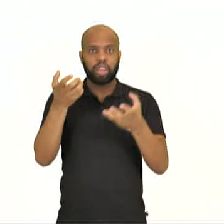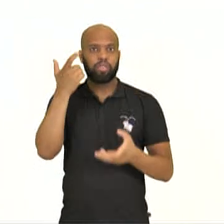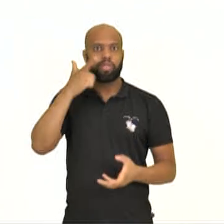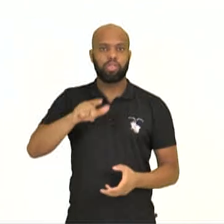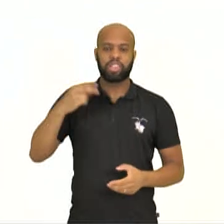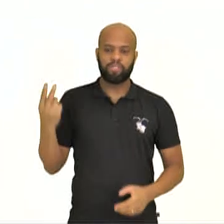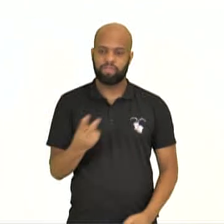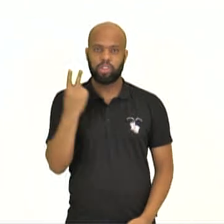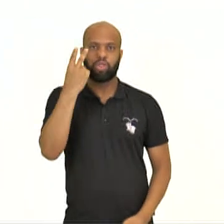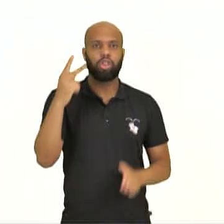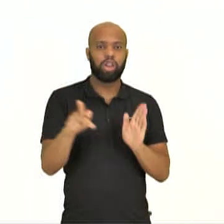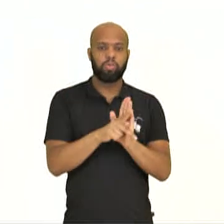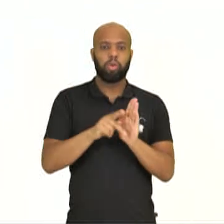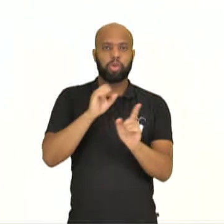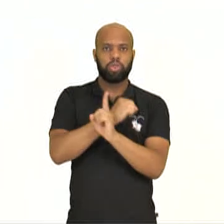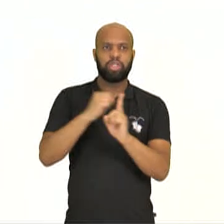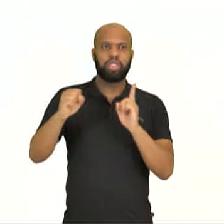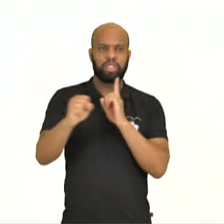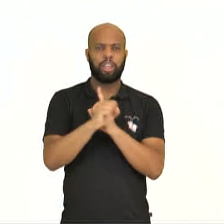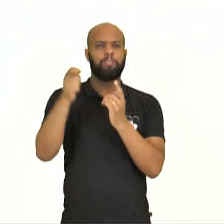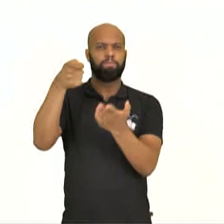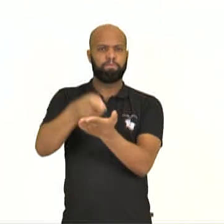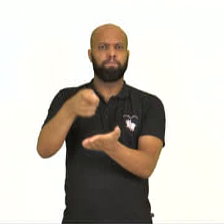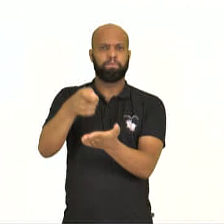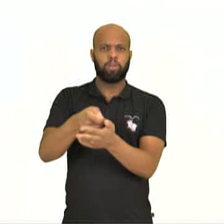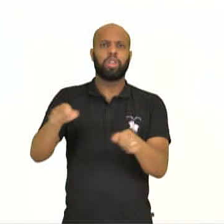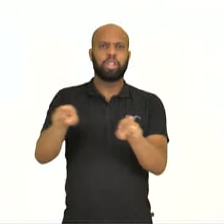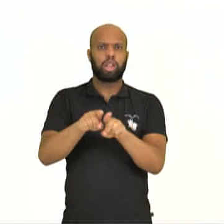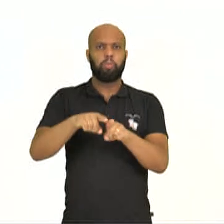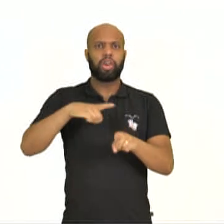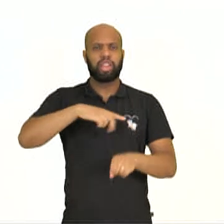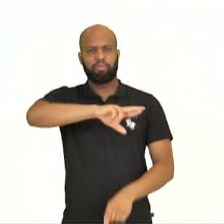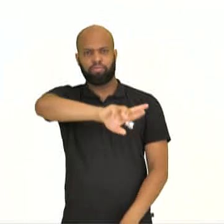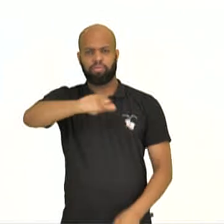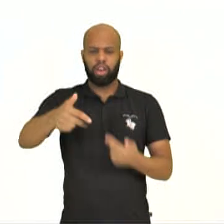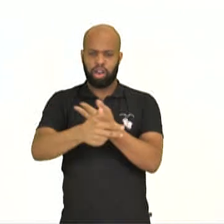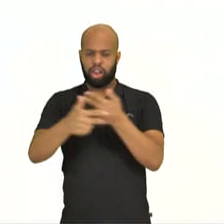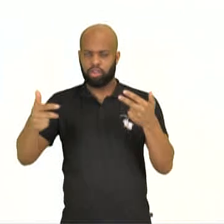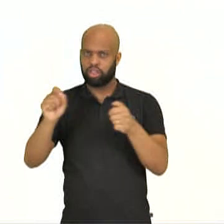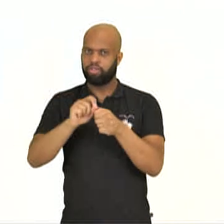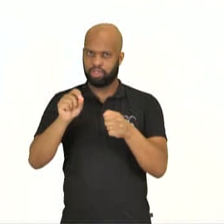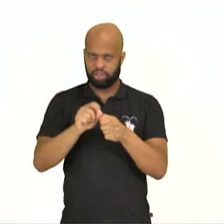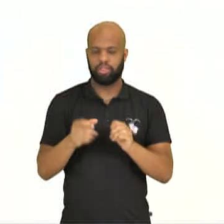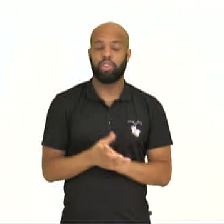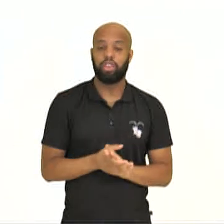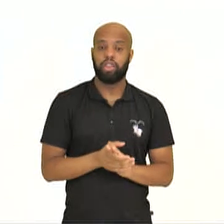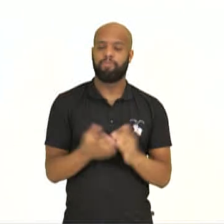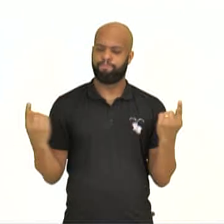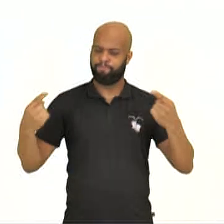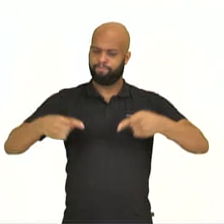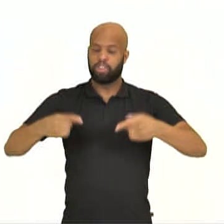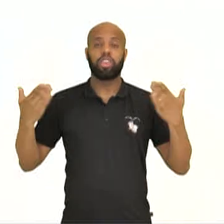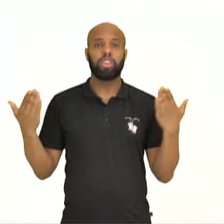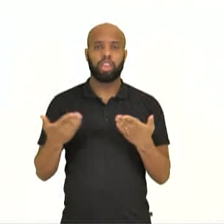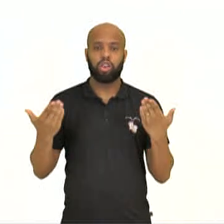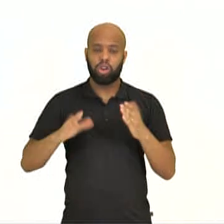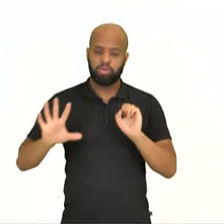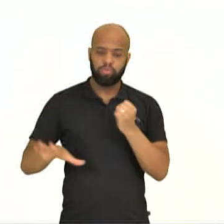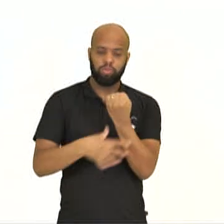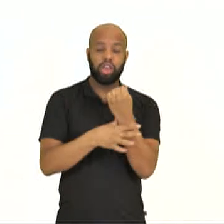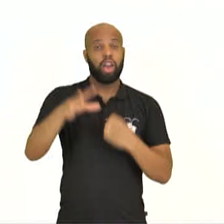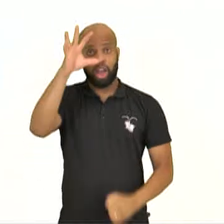numa sociedade cada vez mais exigente e dinâmica. O desafio atual é garantir que o processo